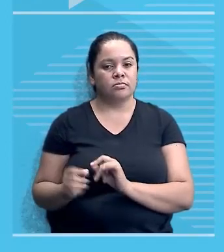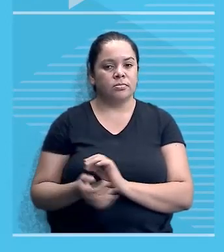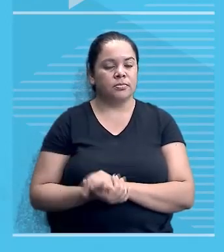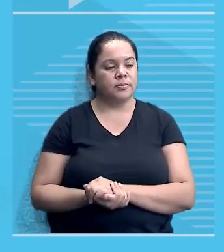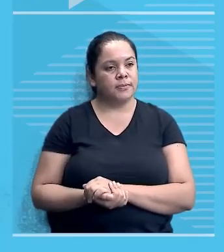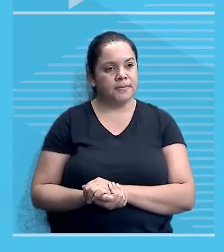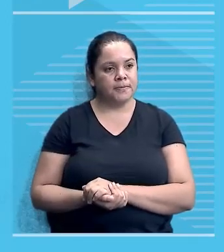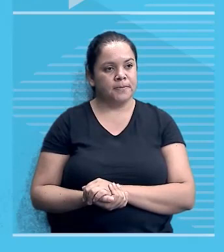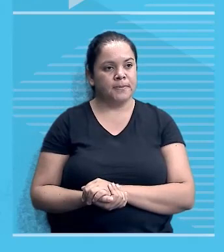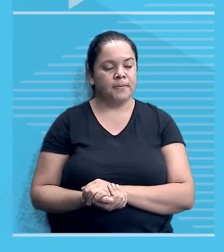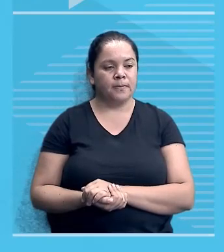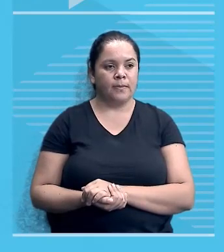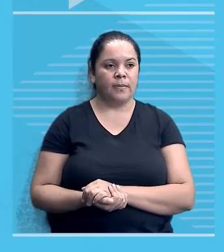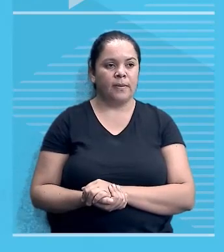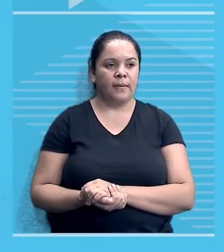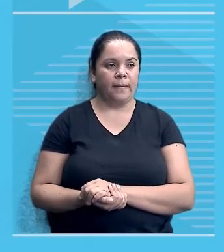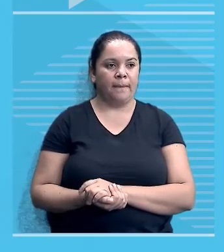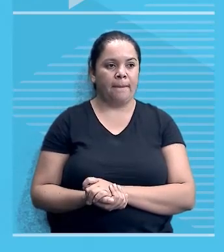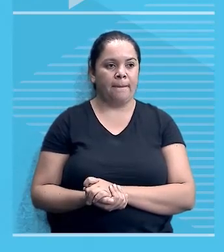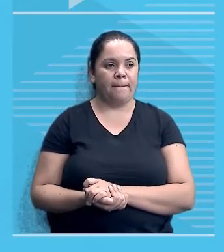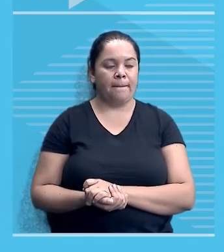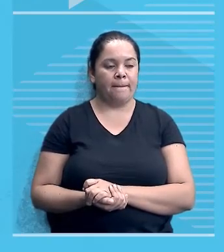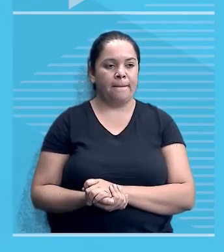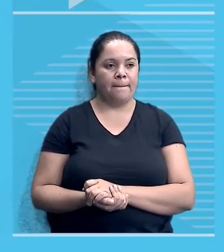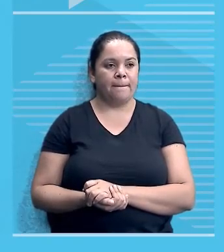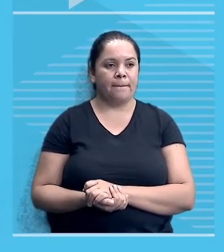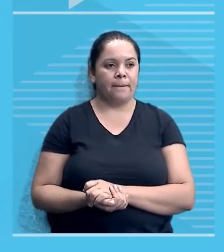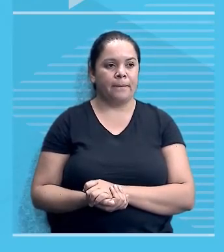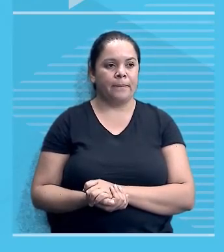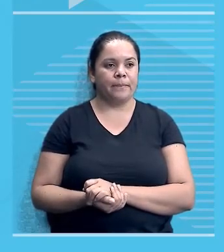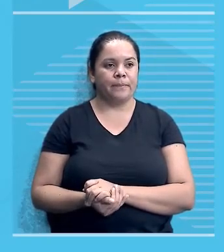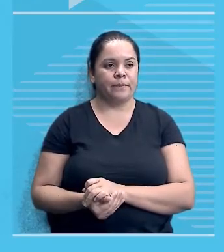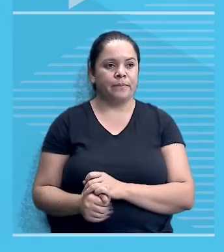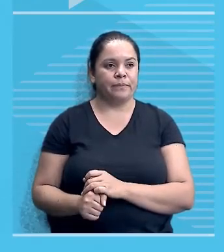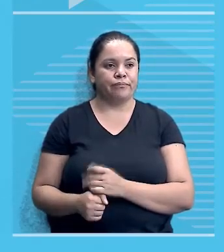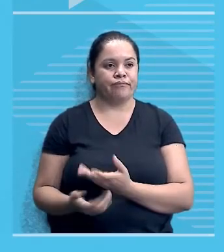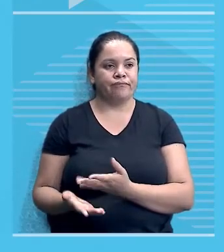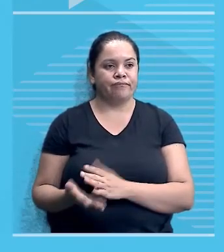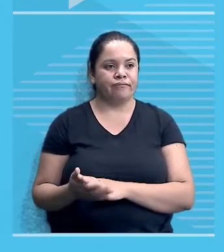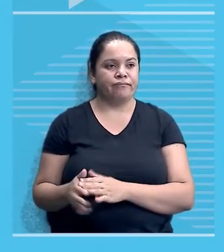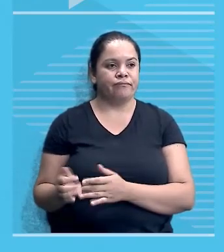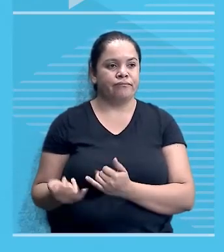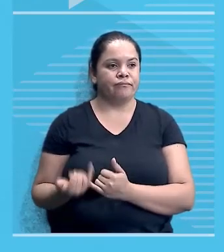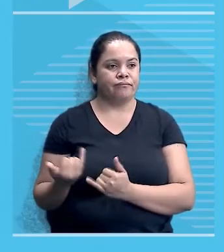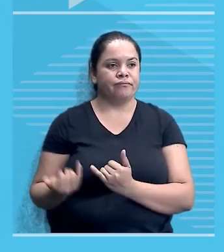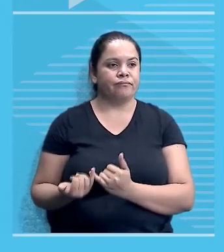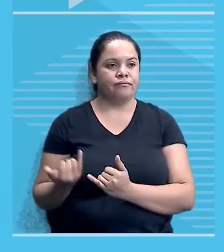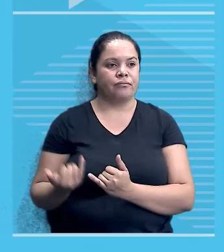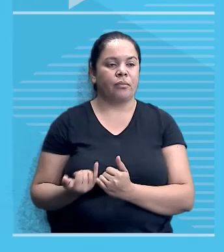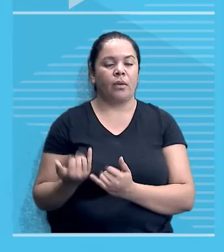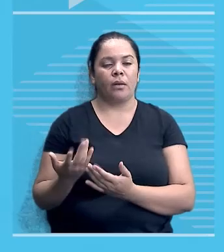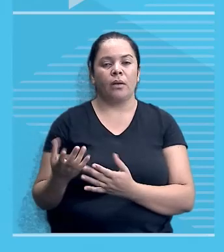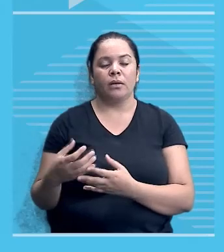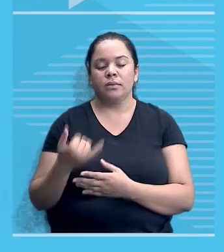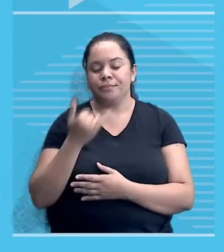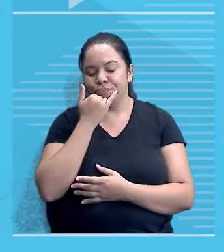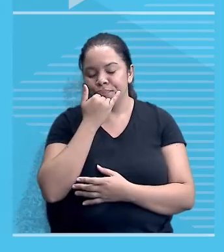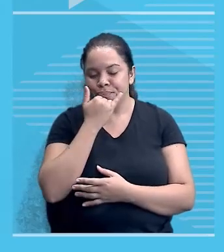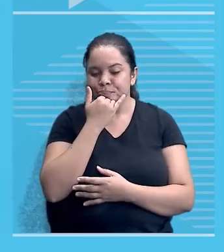com proximidade da população brasileira da população Mais especificamente Urbana